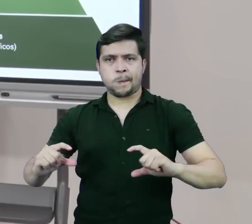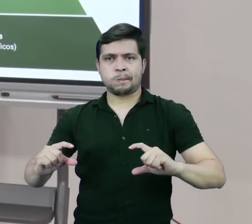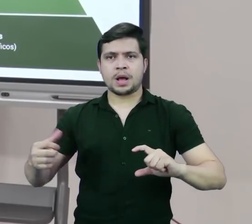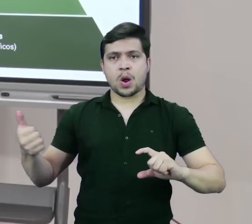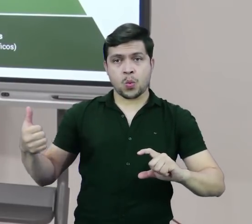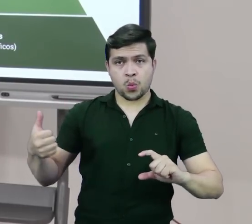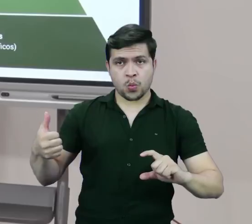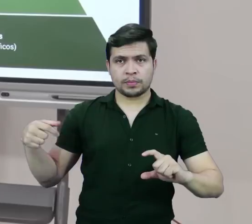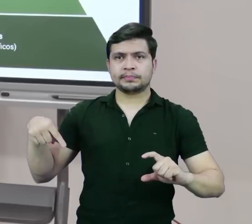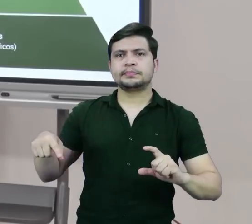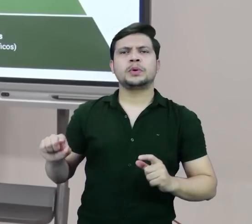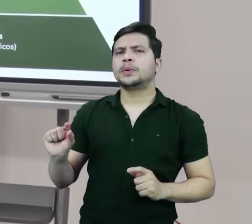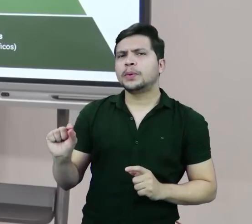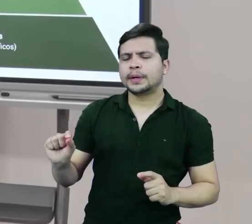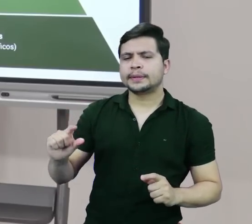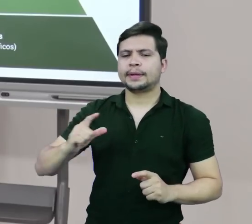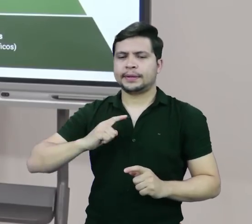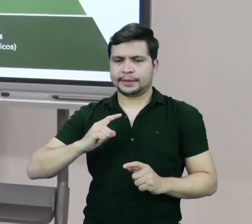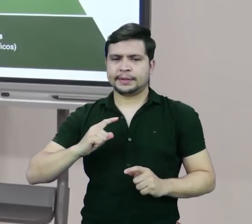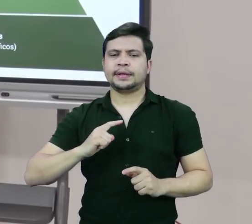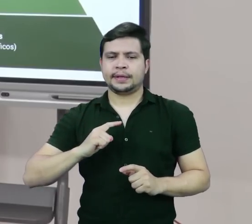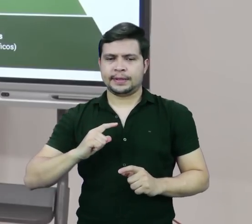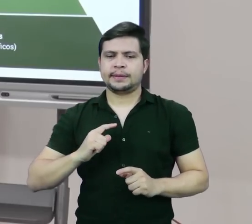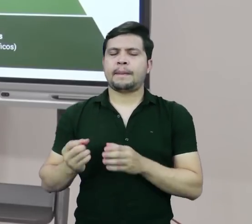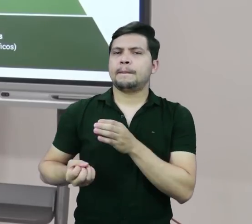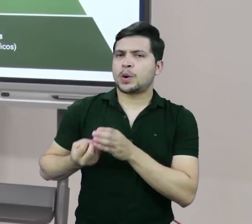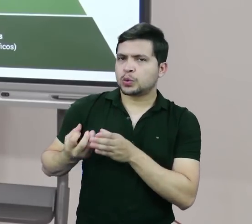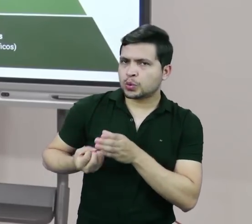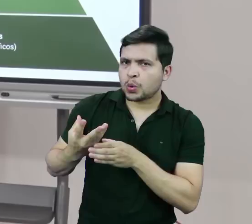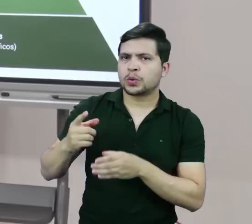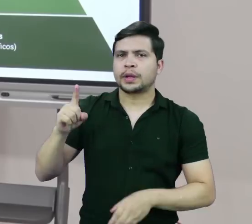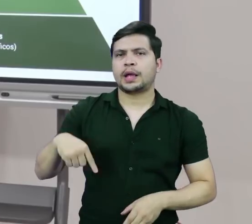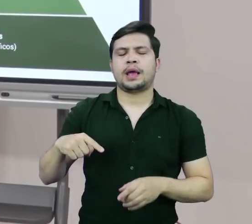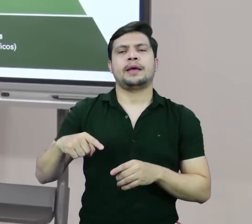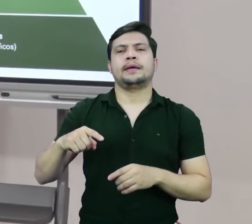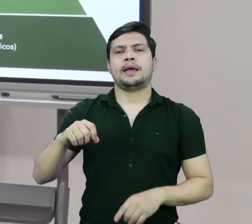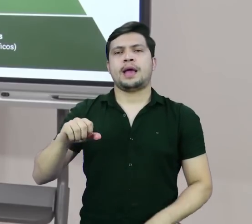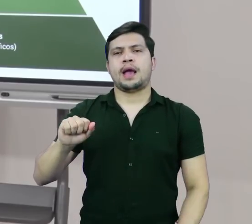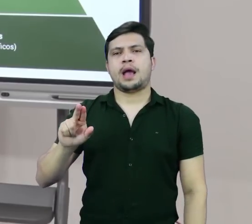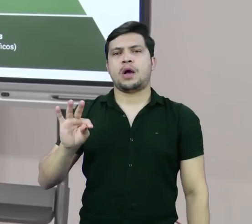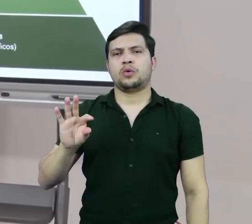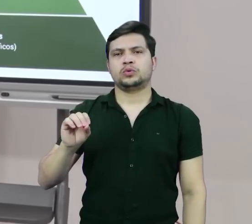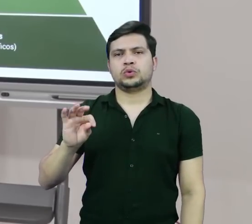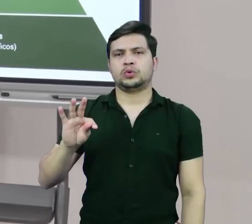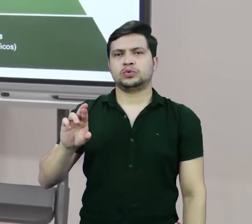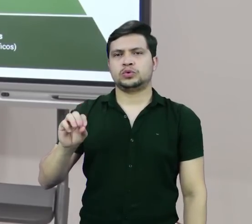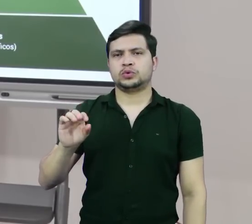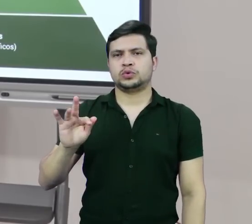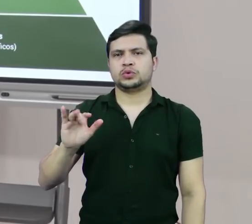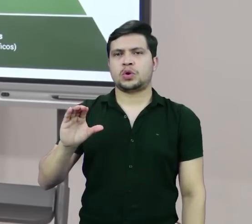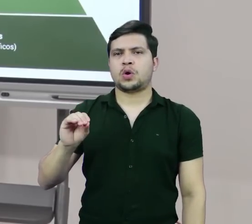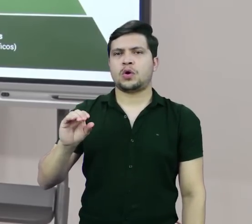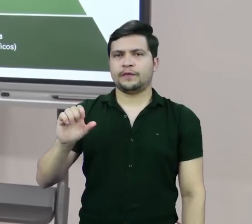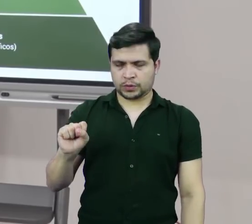cadeia alimentar, como já foi falado, né, eu vou ter os produtores, né, que são os seres autotróficos, são os seres